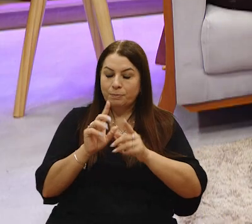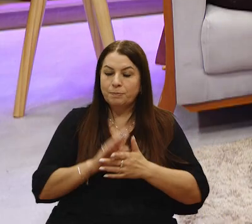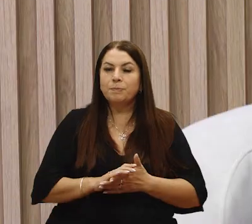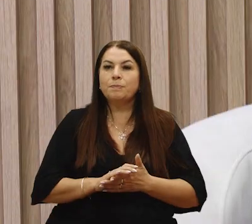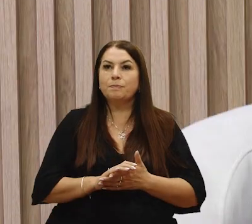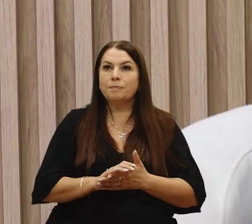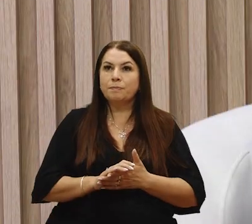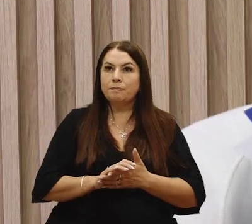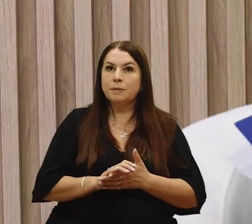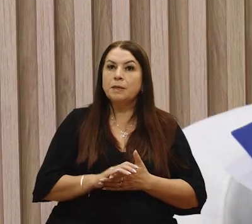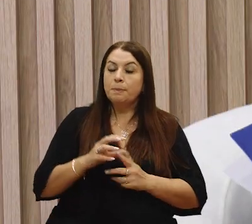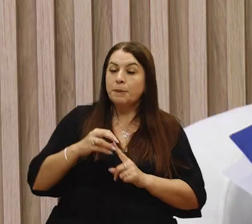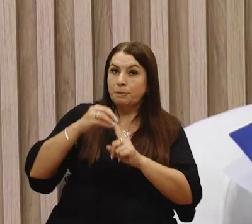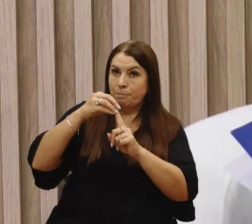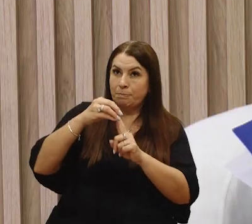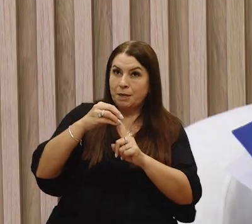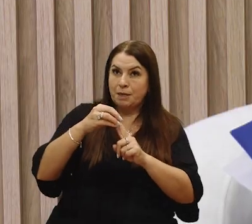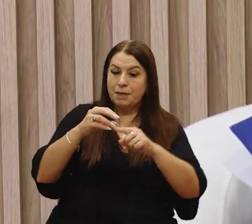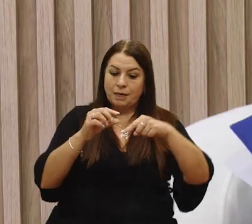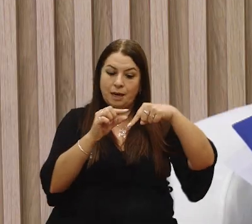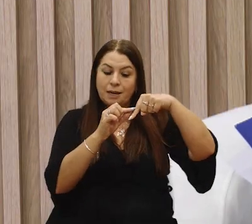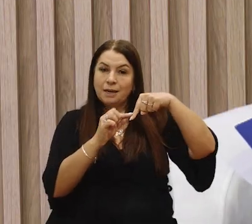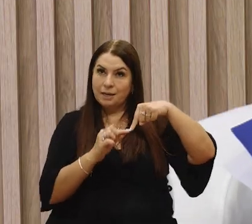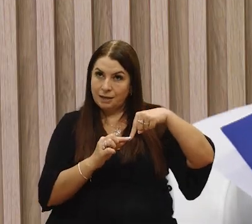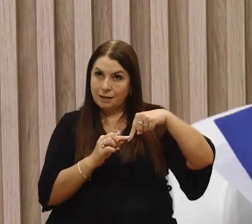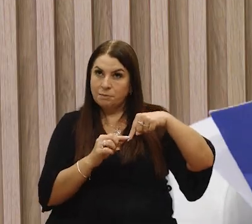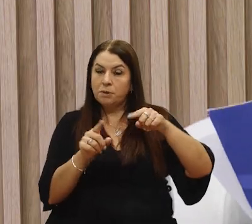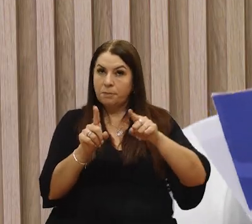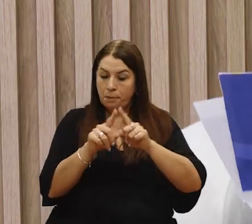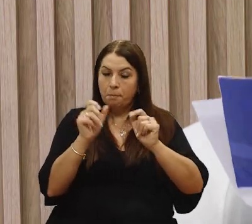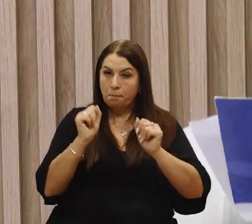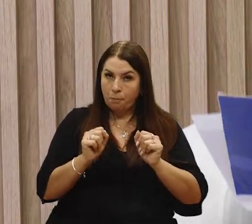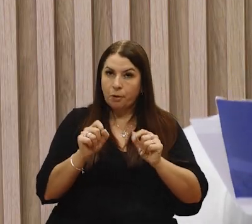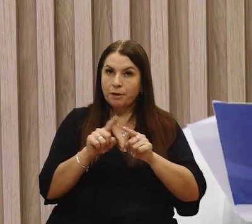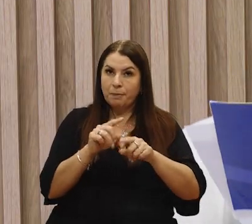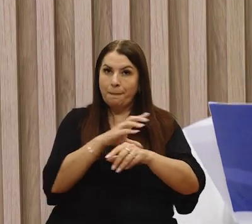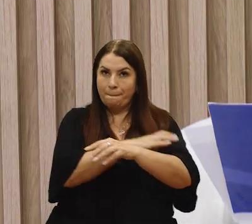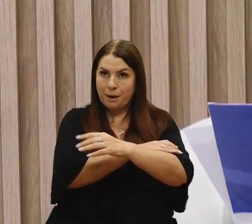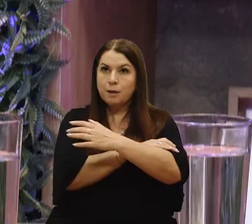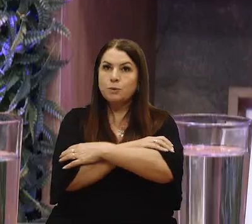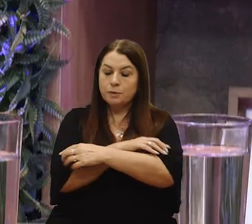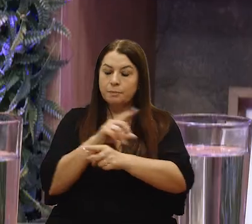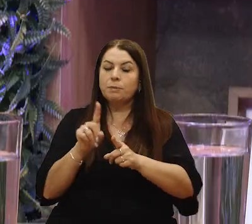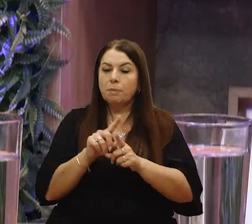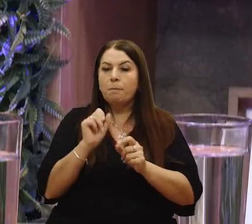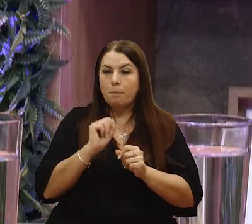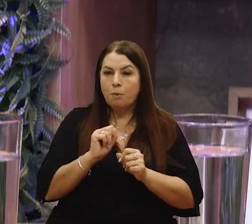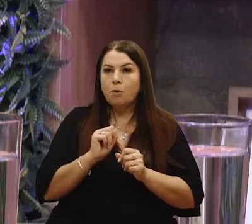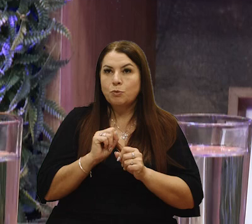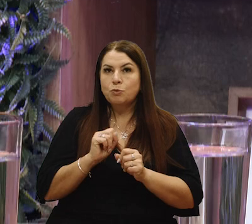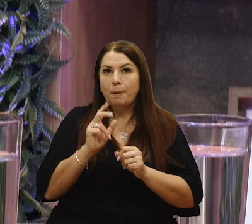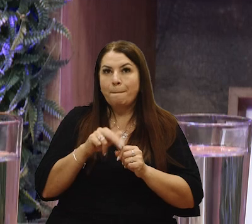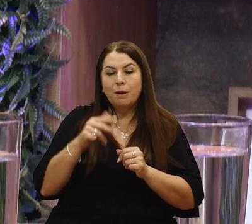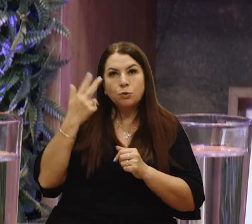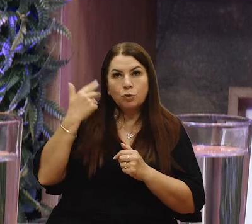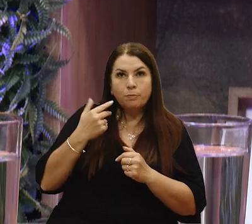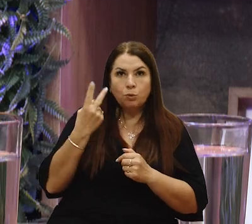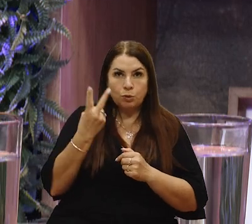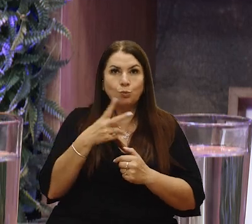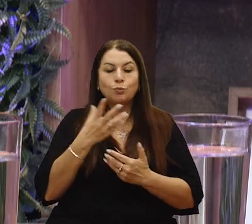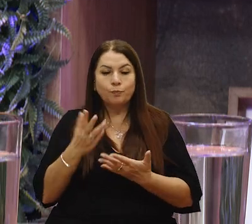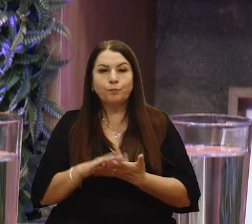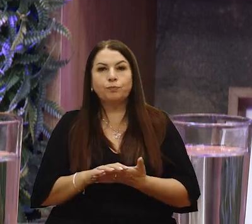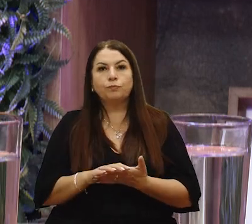é mais característico com celulite, como é que é a característica dele? O lipedema, ele tem algumas características